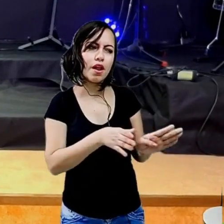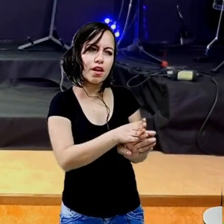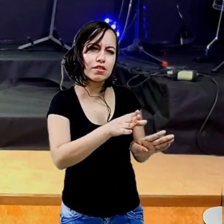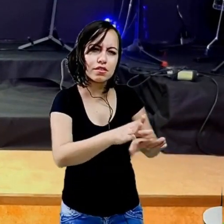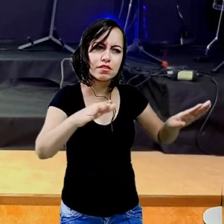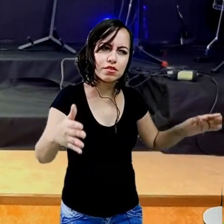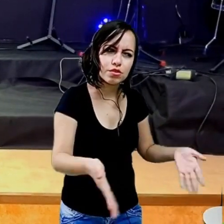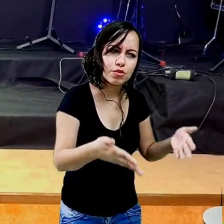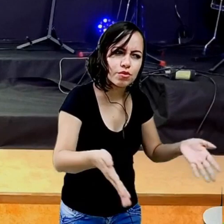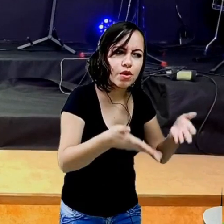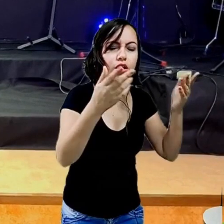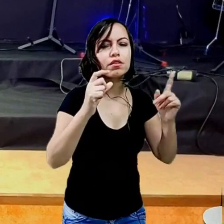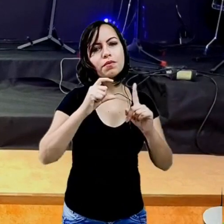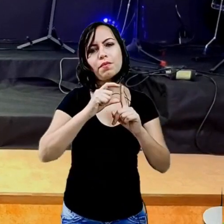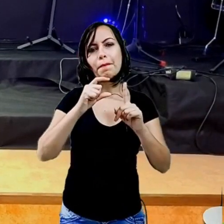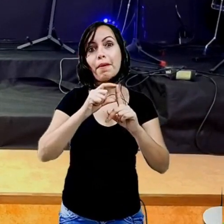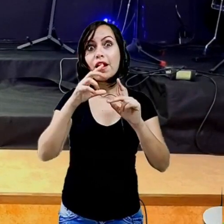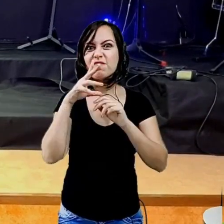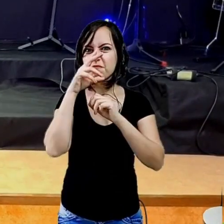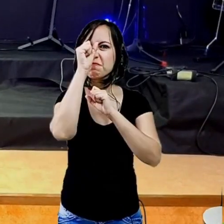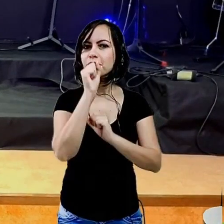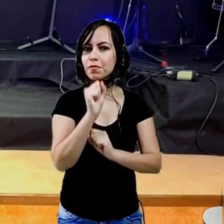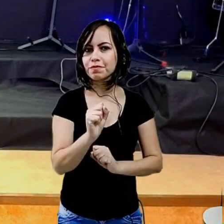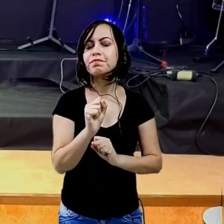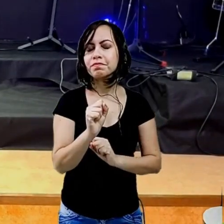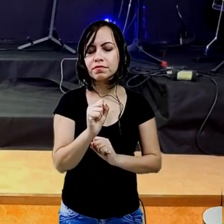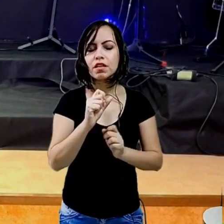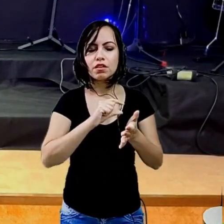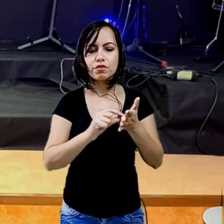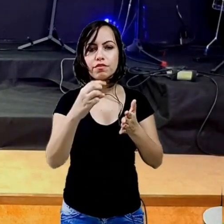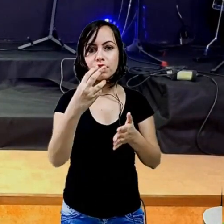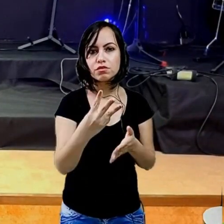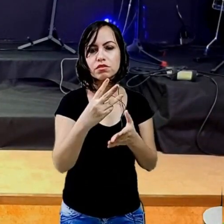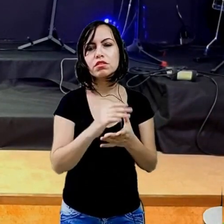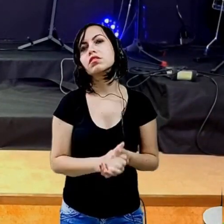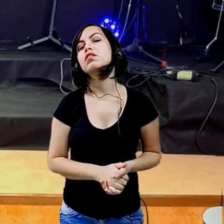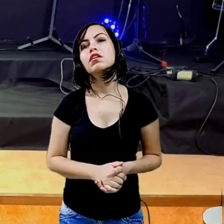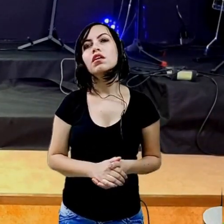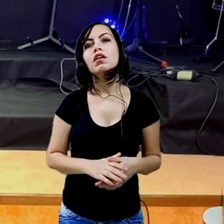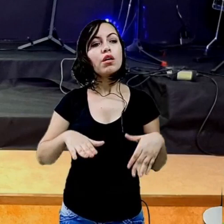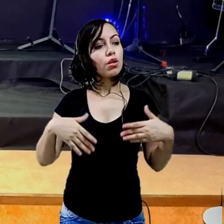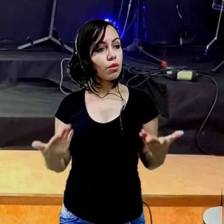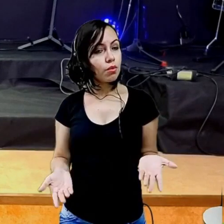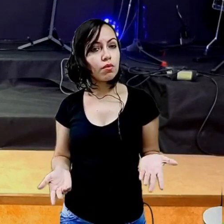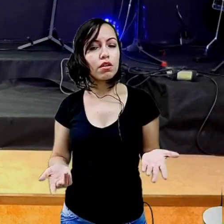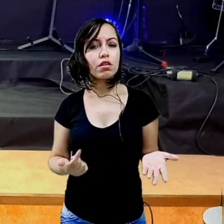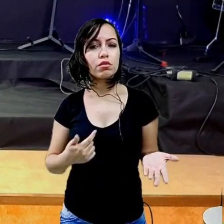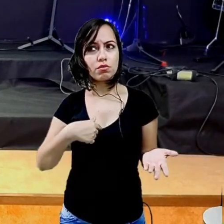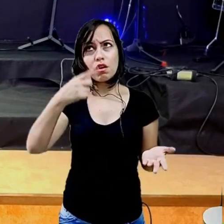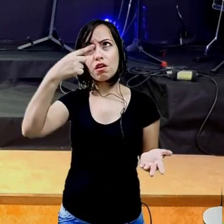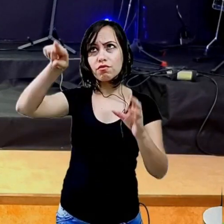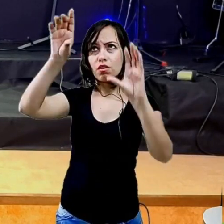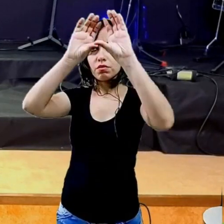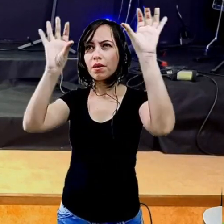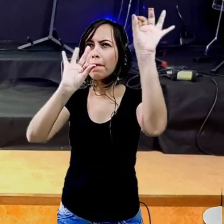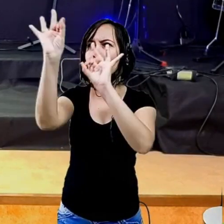seus discípulos com essa palavra poderosa, no versículo 3. E quando eu for e vos preparar